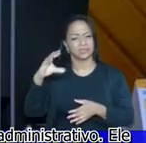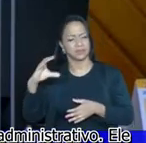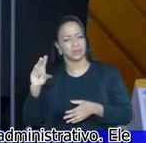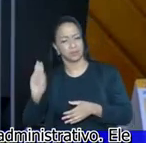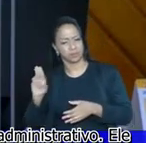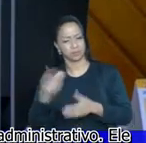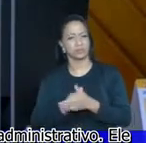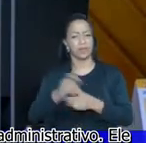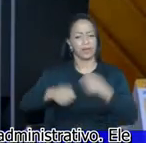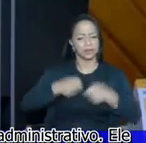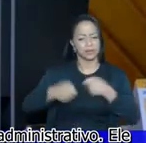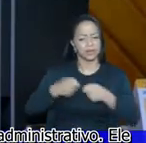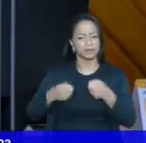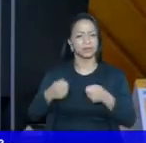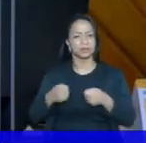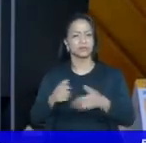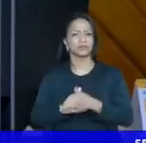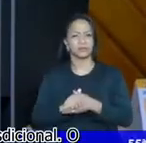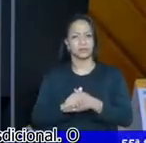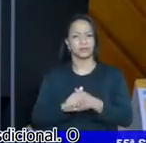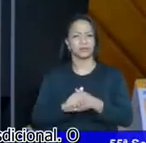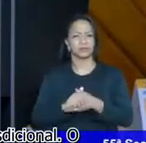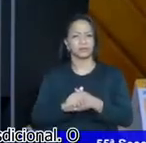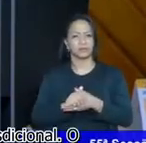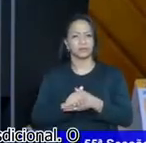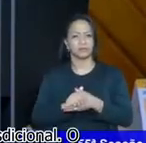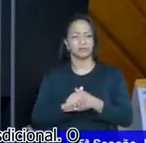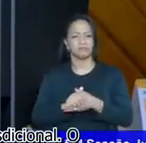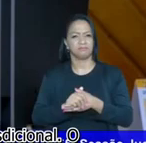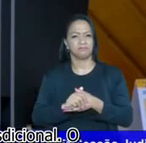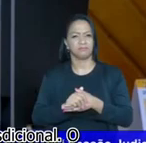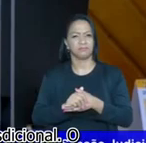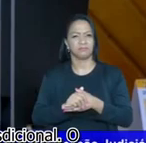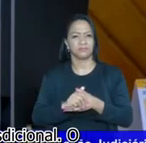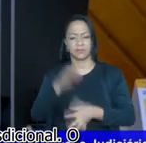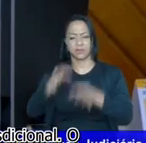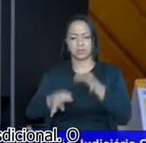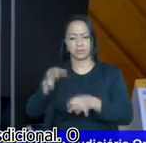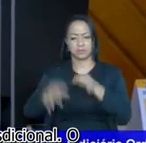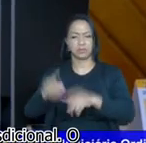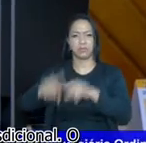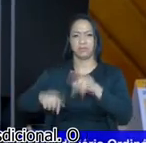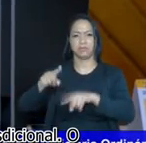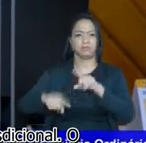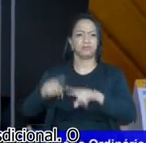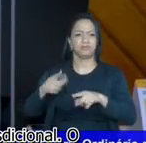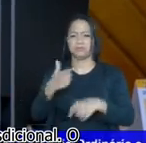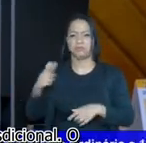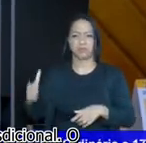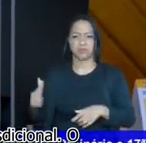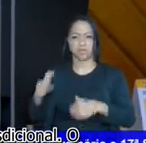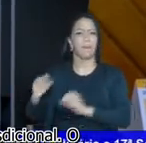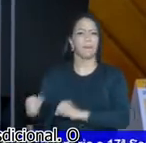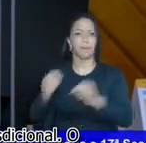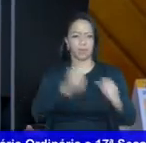sabe, é um órgão administrativo. Ele não faz, né, a coisa julgada material, ele não tem